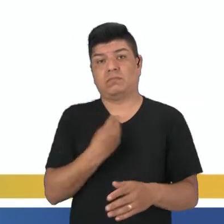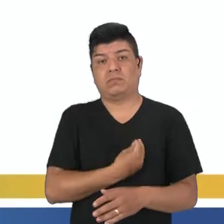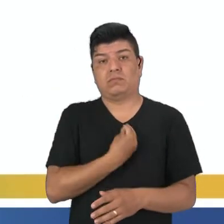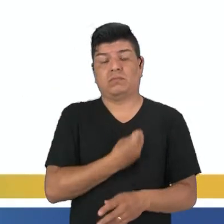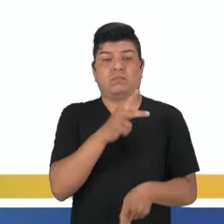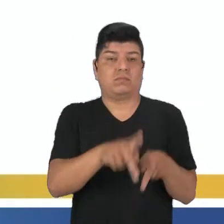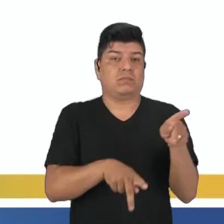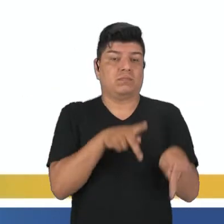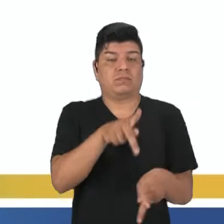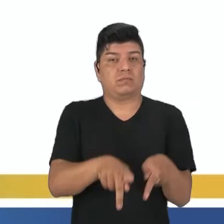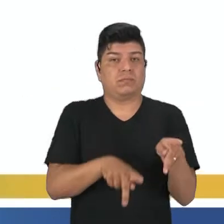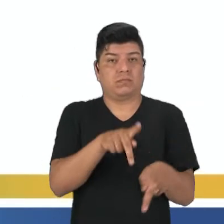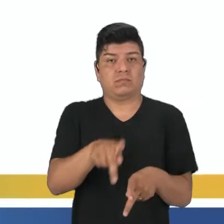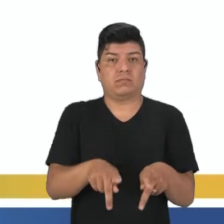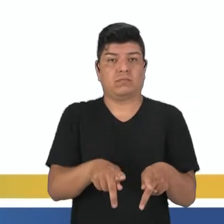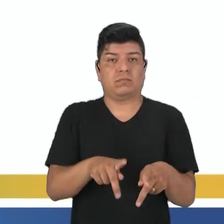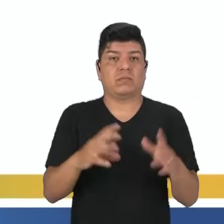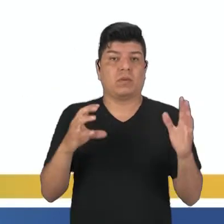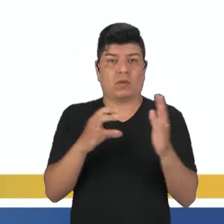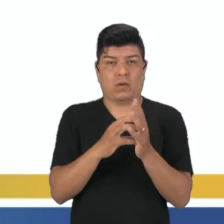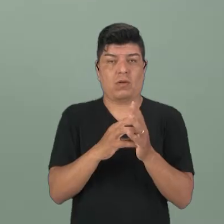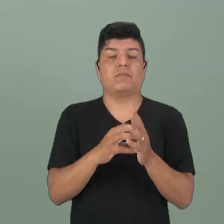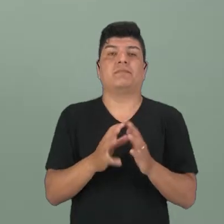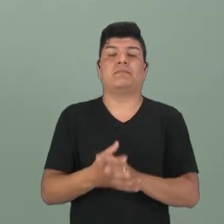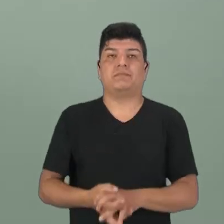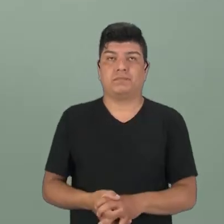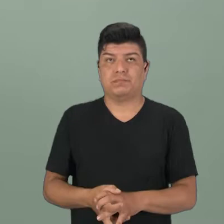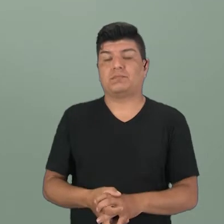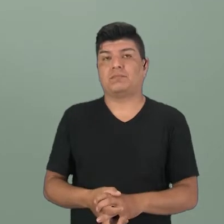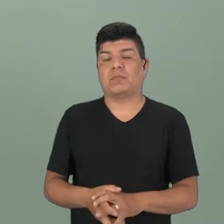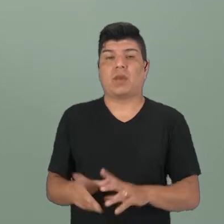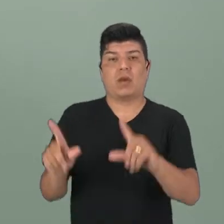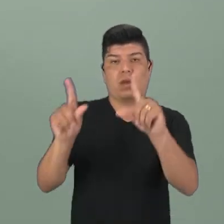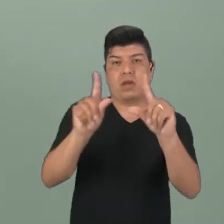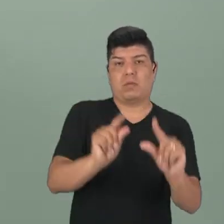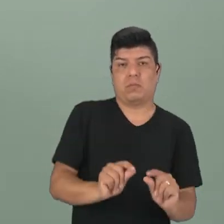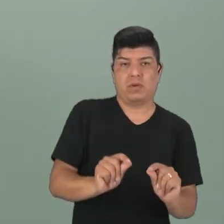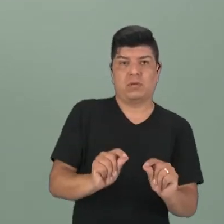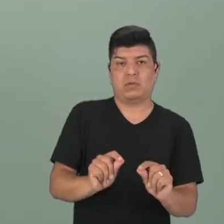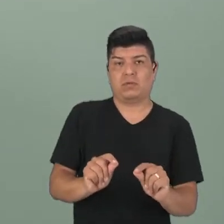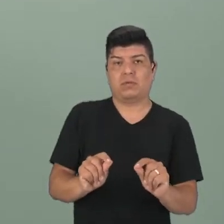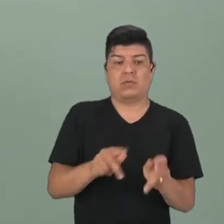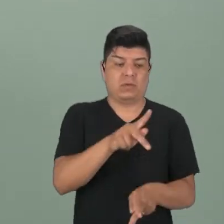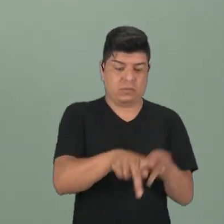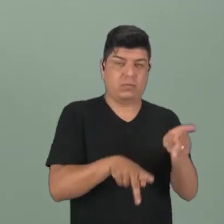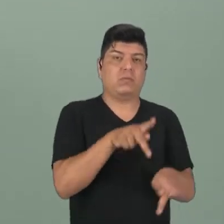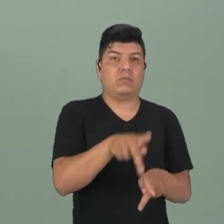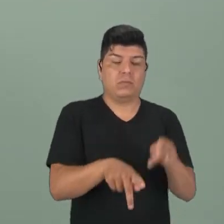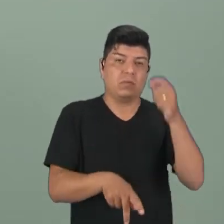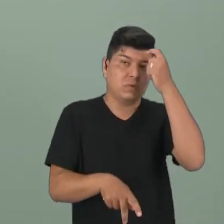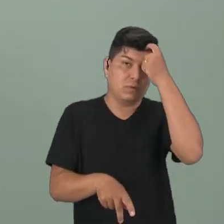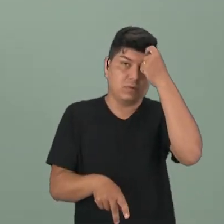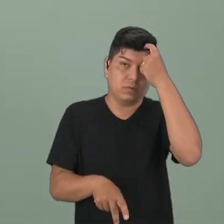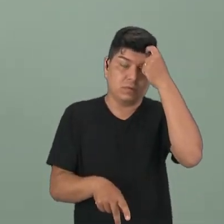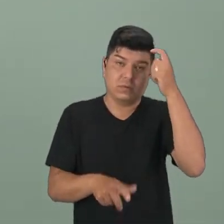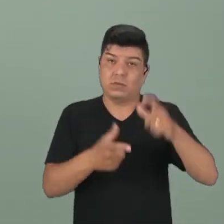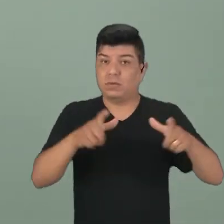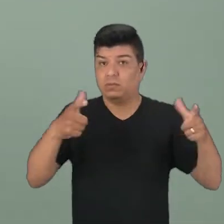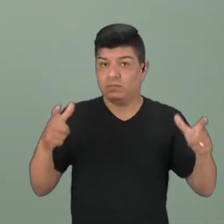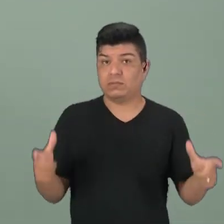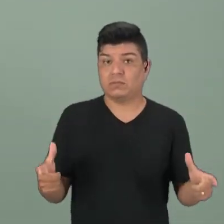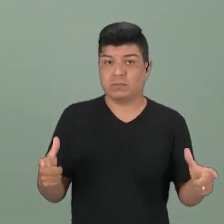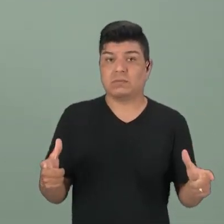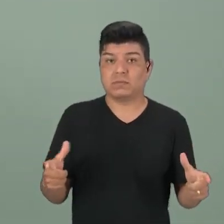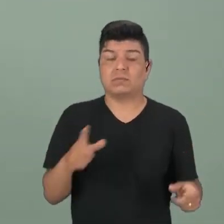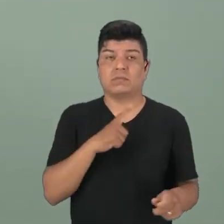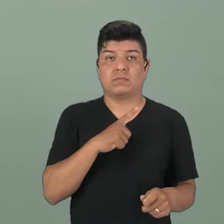povoaram de maneira efetiva, né? Ou seja, ele é o menor em povoação, né? Ele tem um